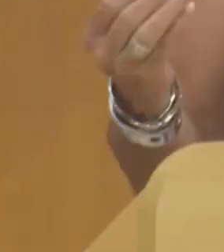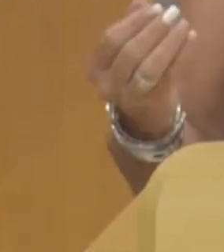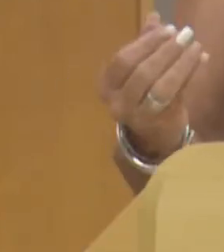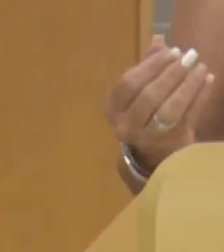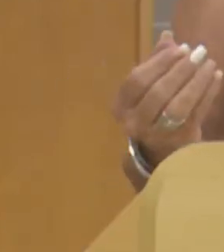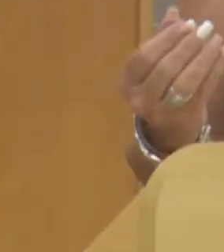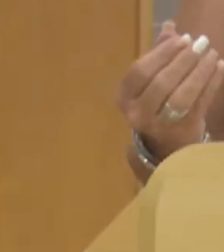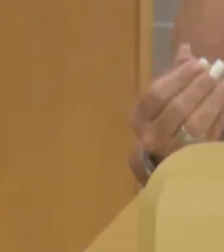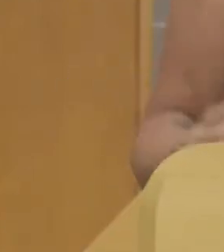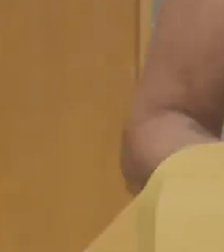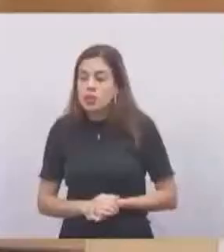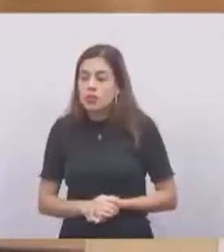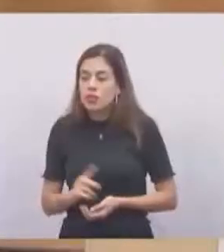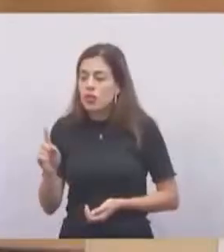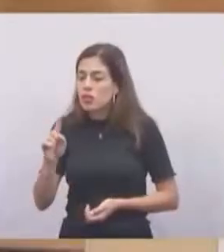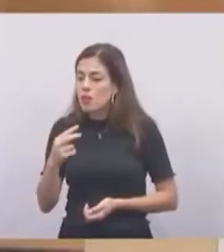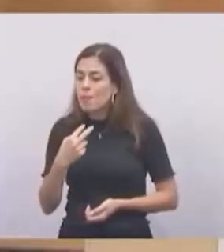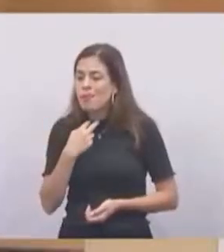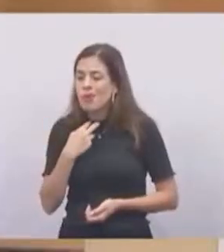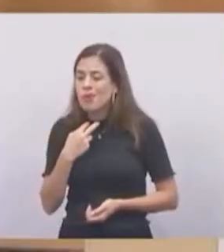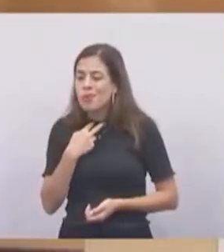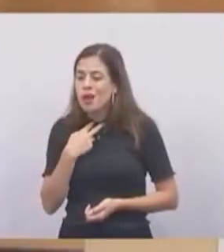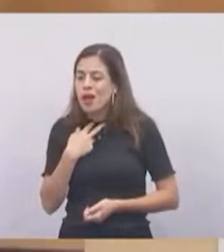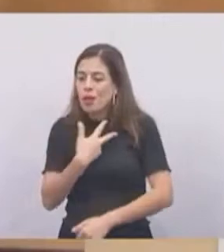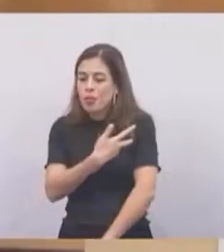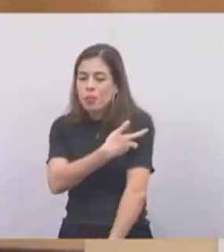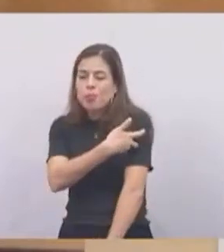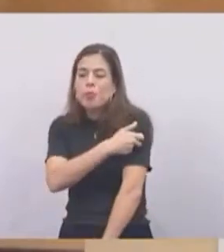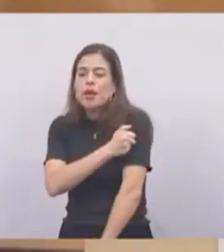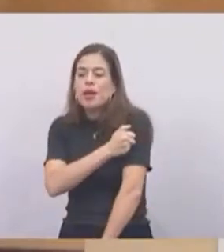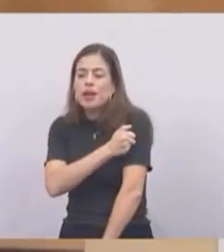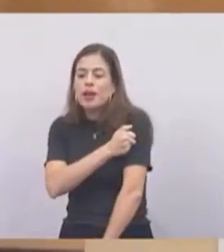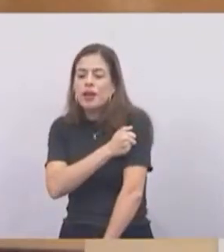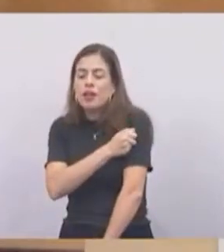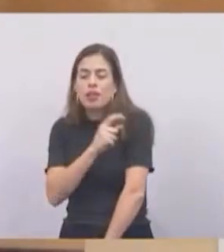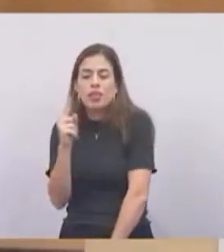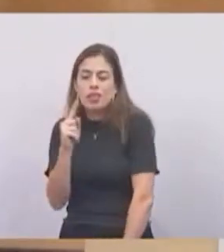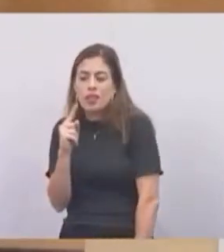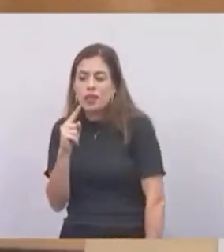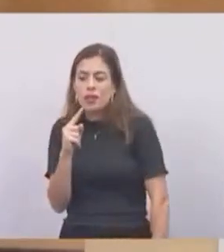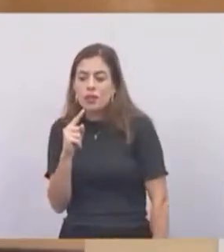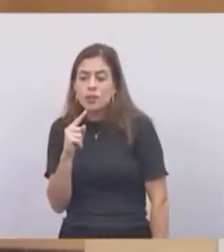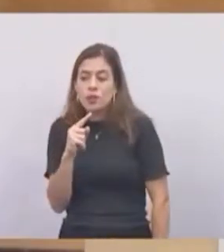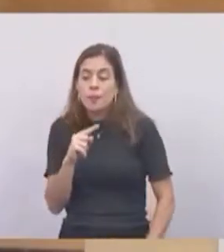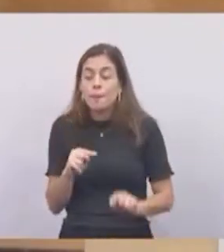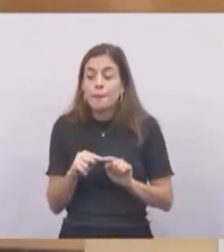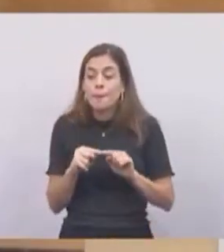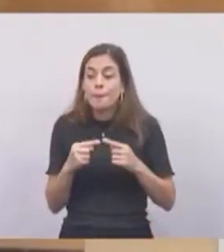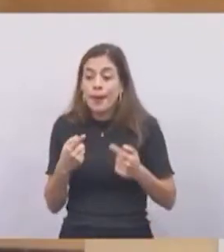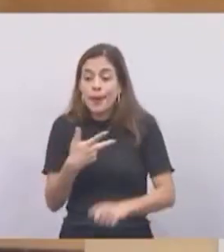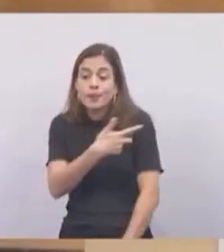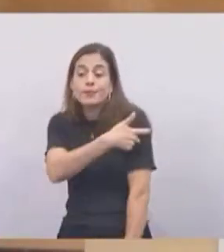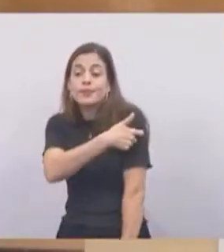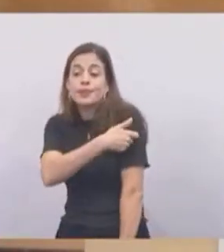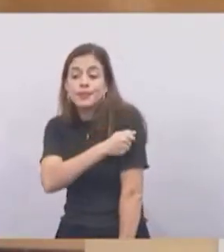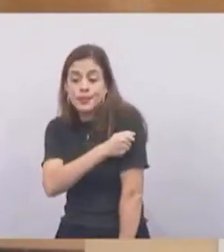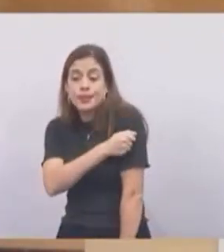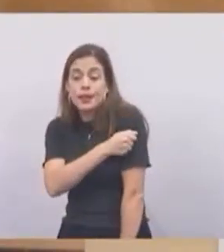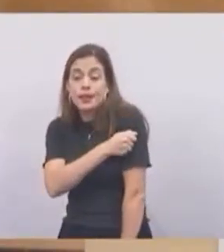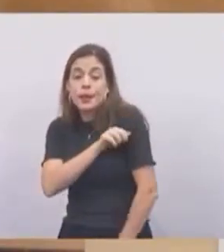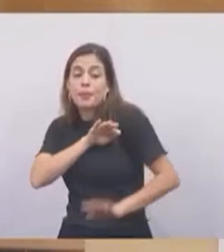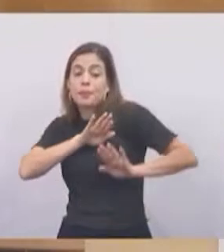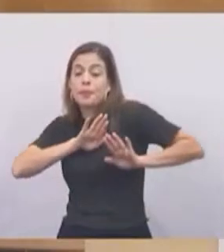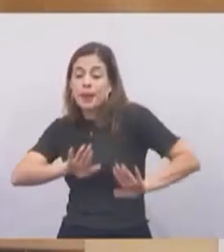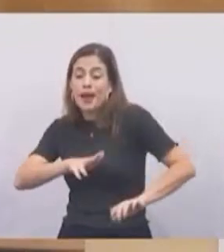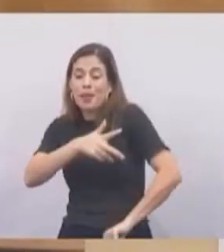informativos sobre a restrição do uso deste fármaco anticoncepcional. Nós só queremos que essa vacina pare de